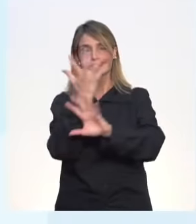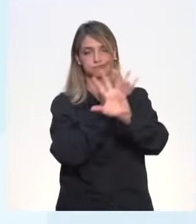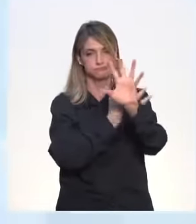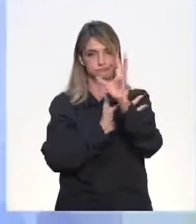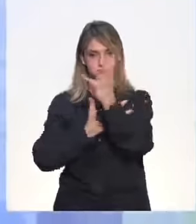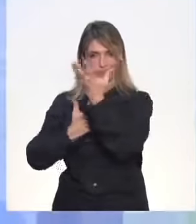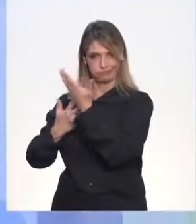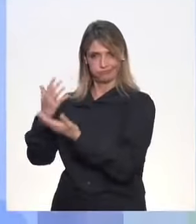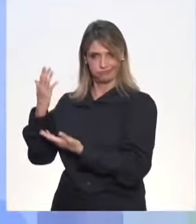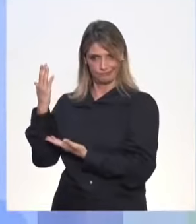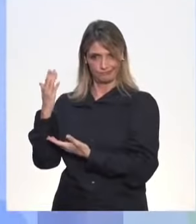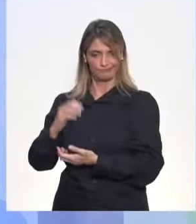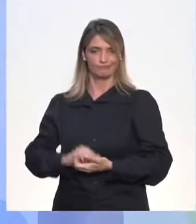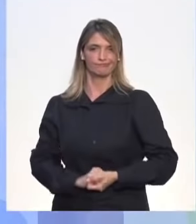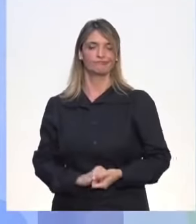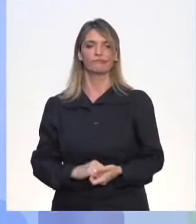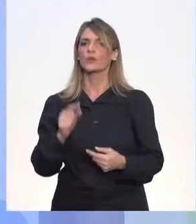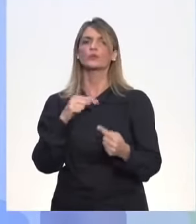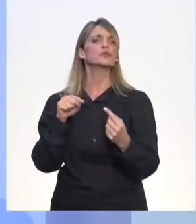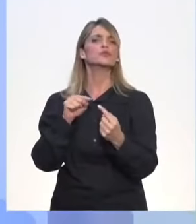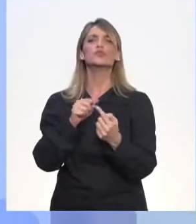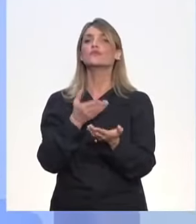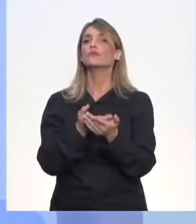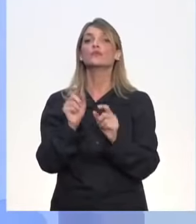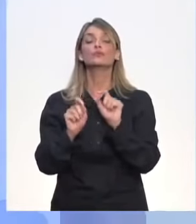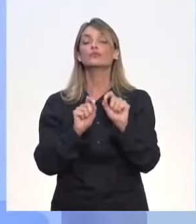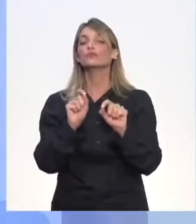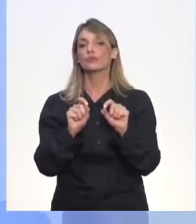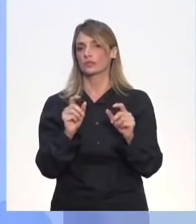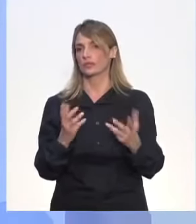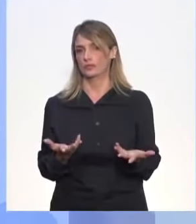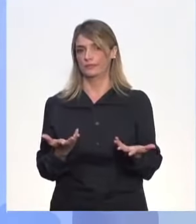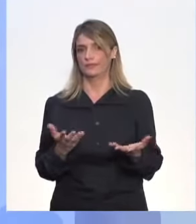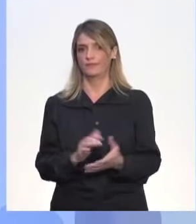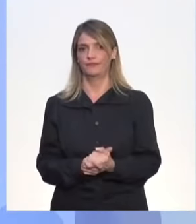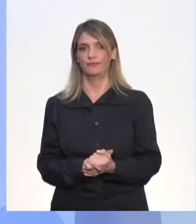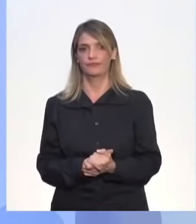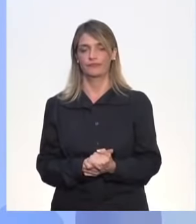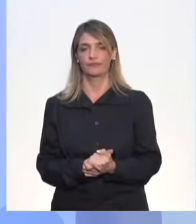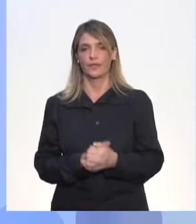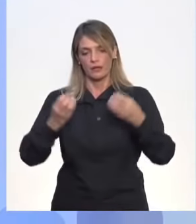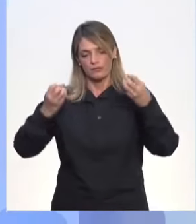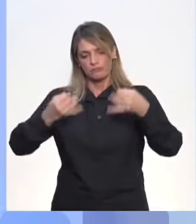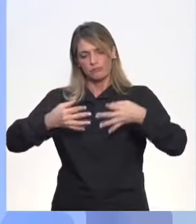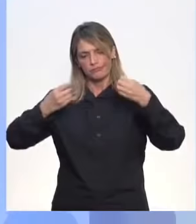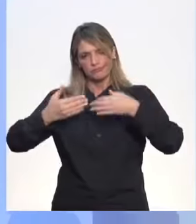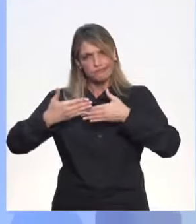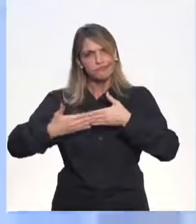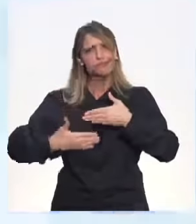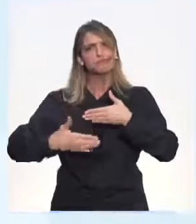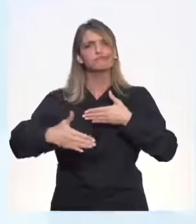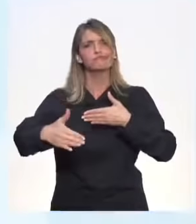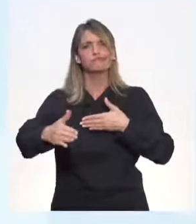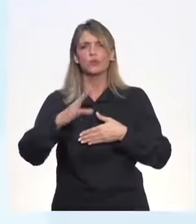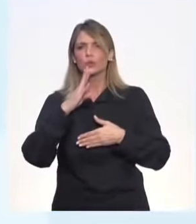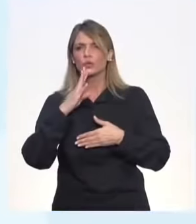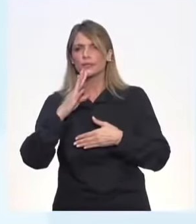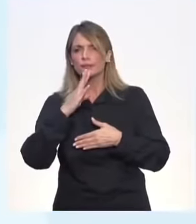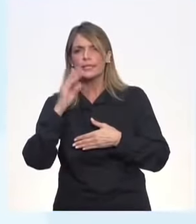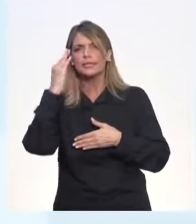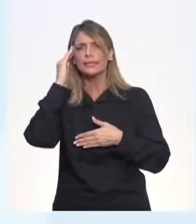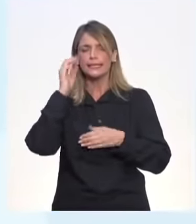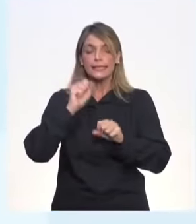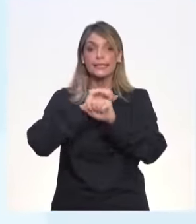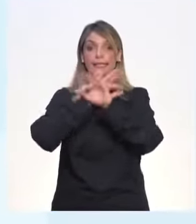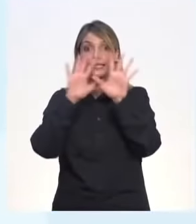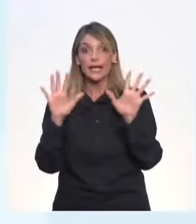é e os objetivos da nossa aula hoje aqui então ele Estendeu um pouquinho aí construir um pouquinho melhor é esse conhecimento que a